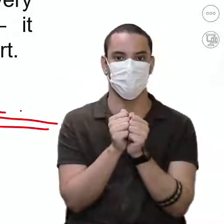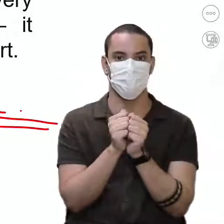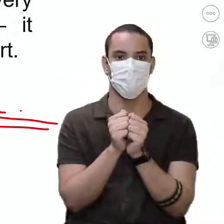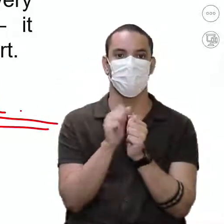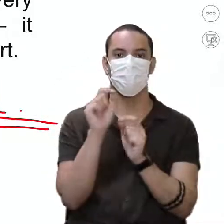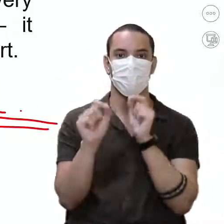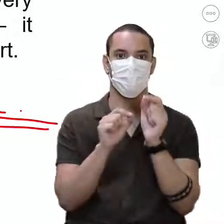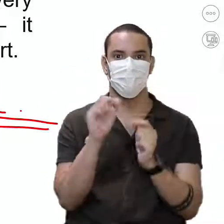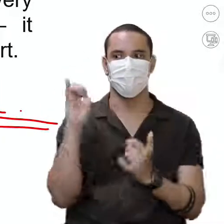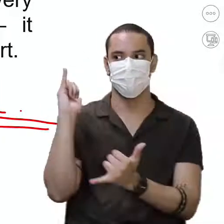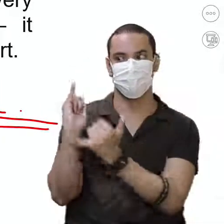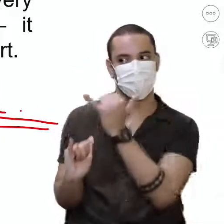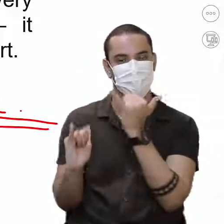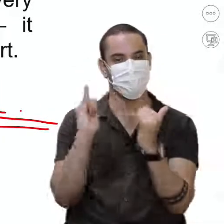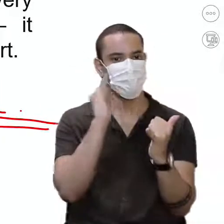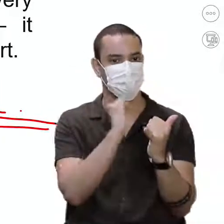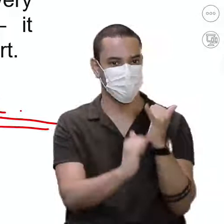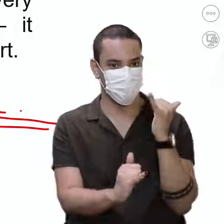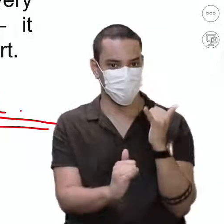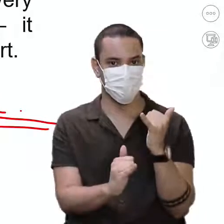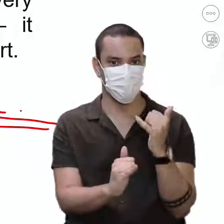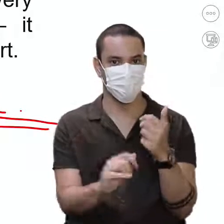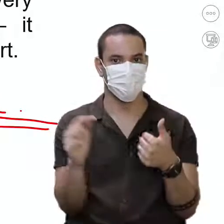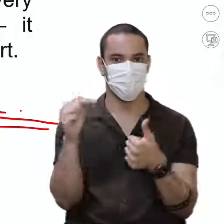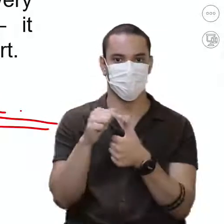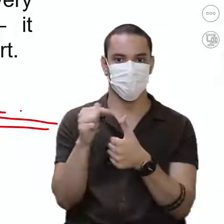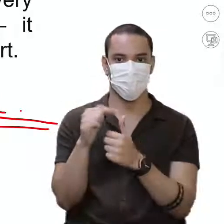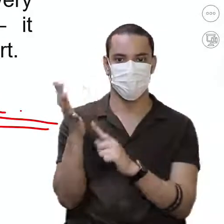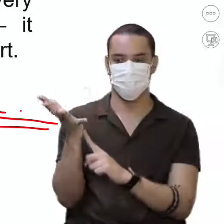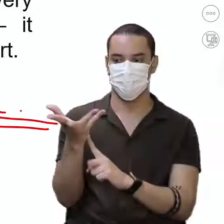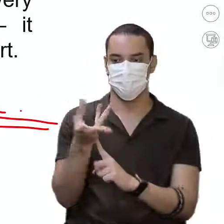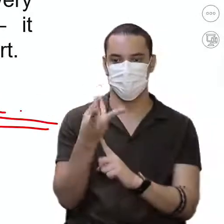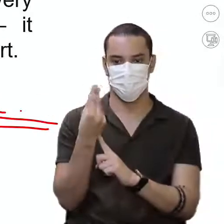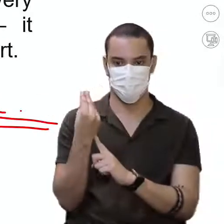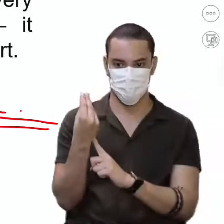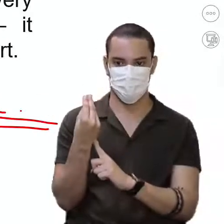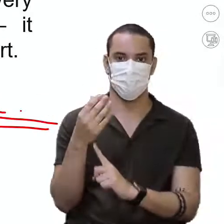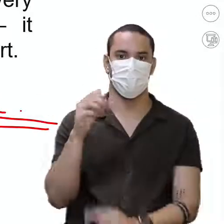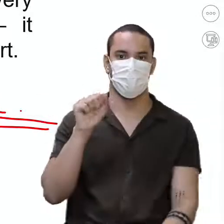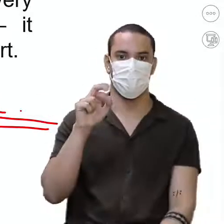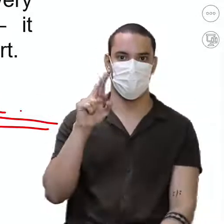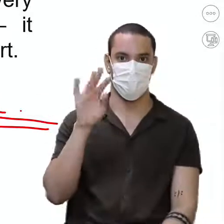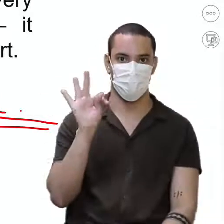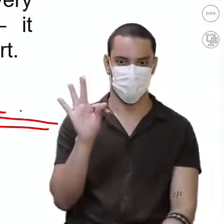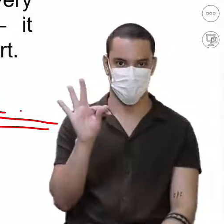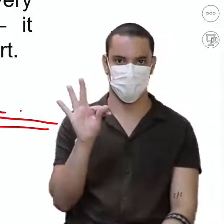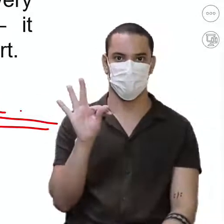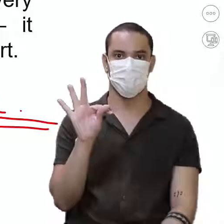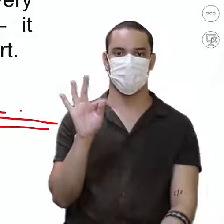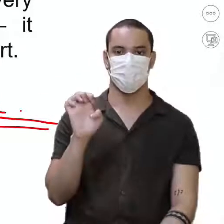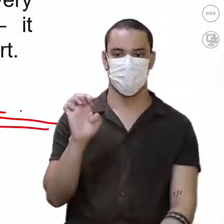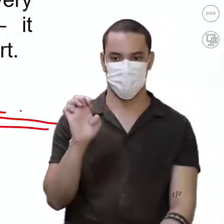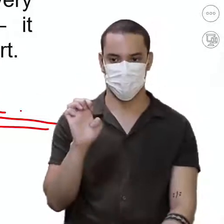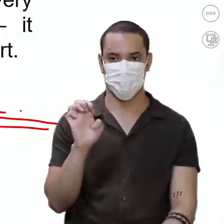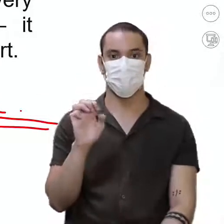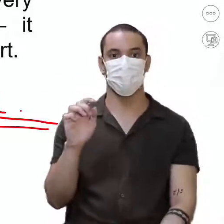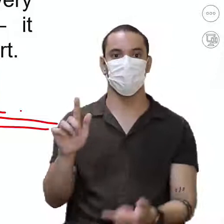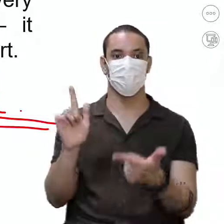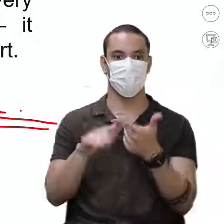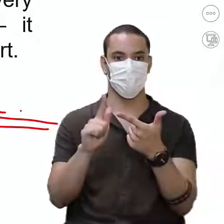cognatos. Então, a primeira palavra é art, que significa arte. E a segunda palavra